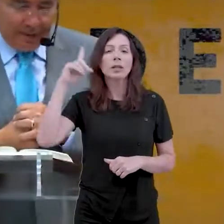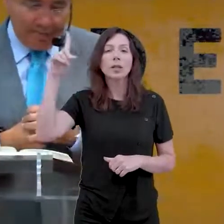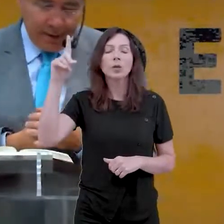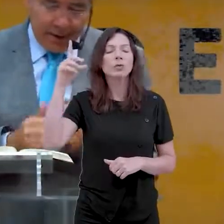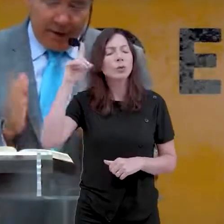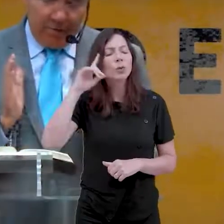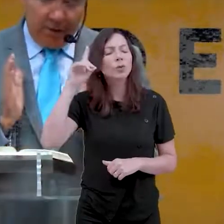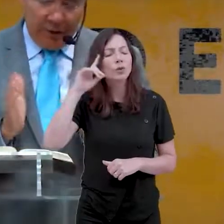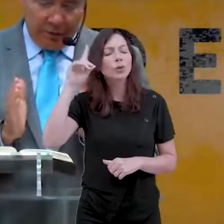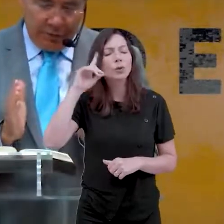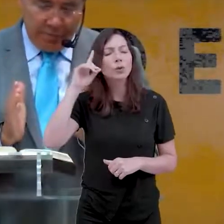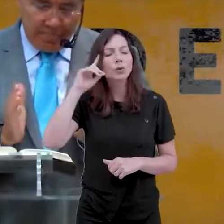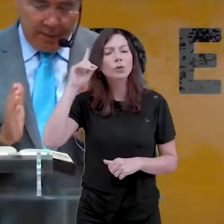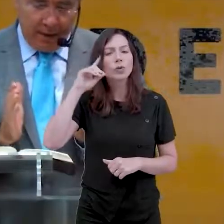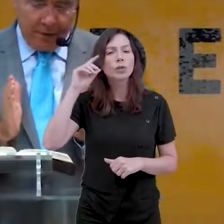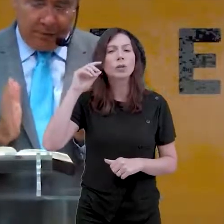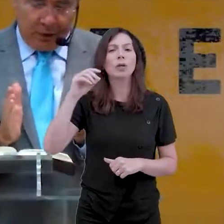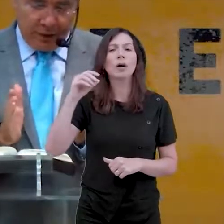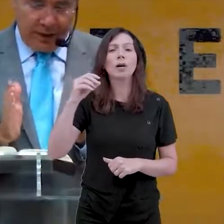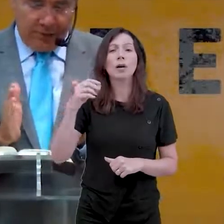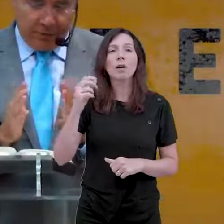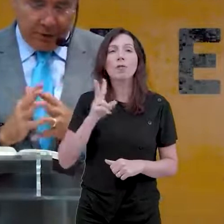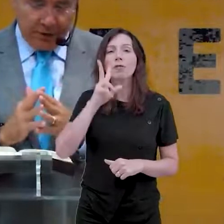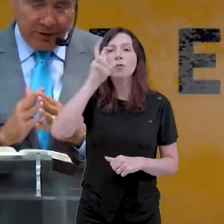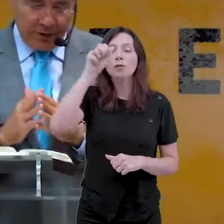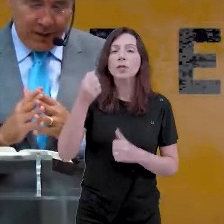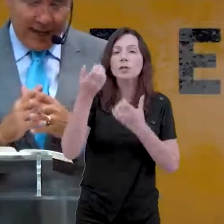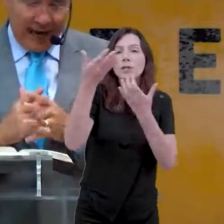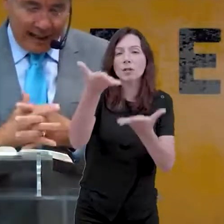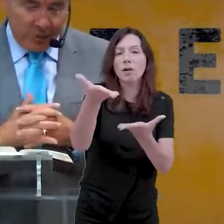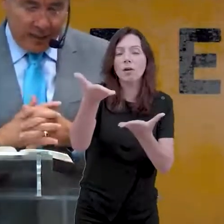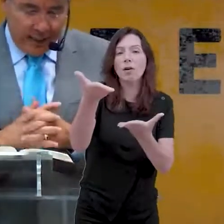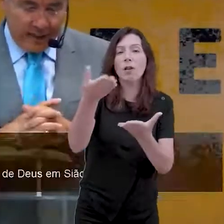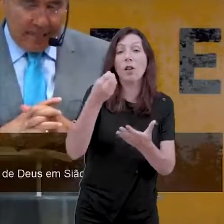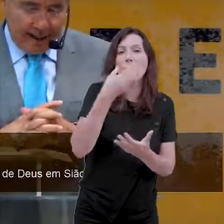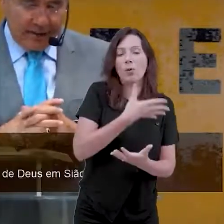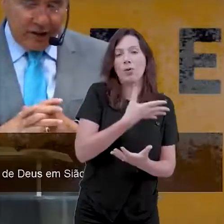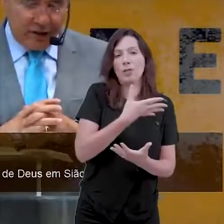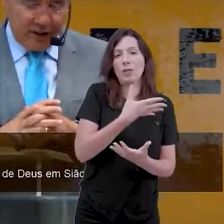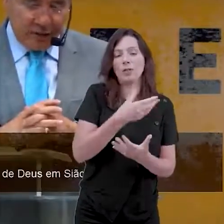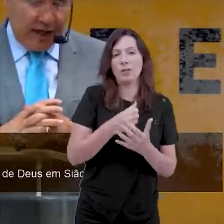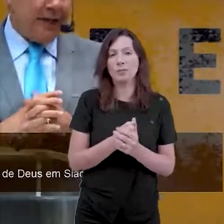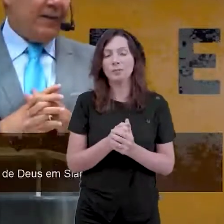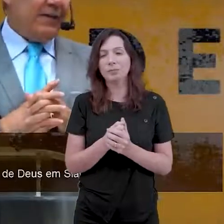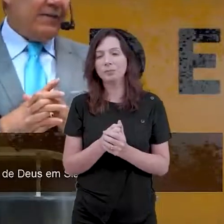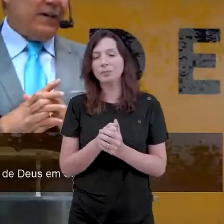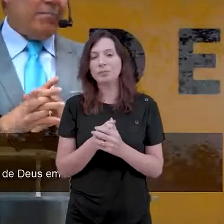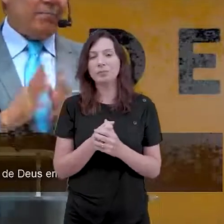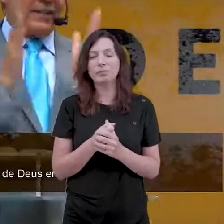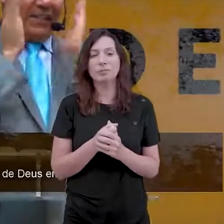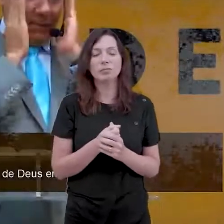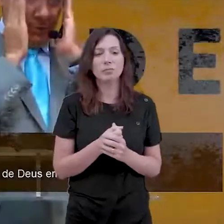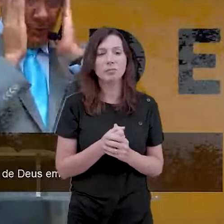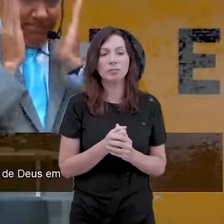vamos lá? Vão indo de força em força, cada um deles aparece diante de Deus em